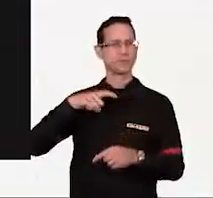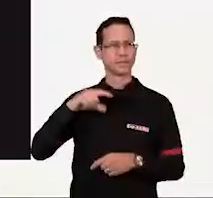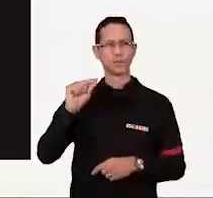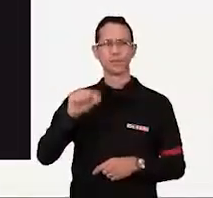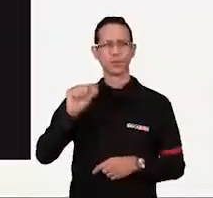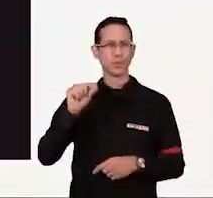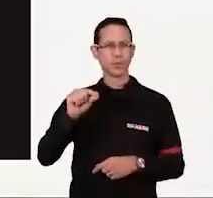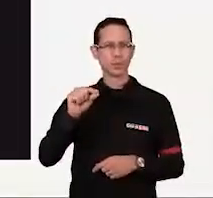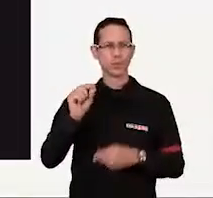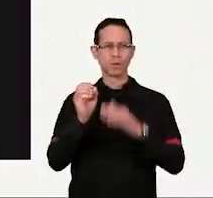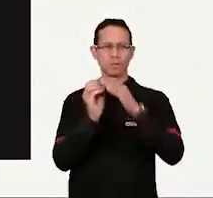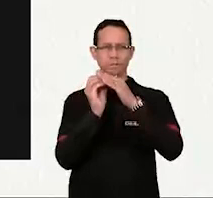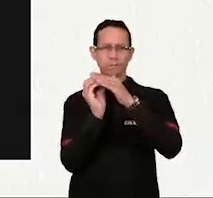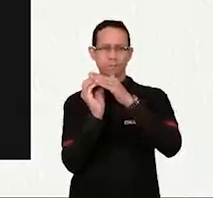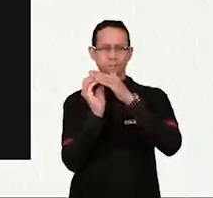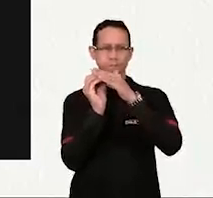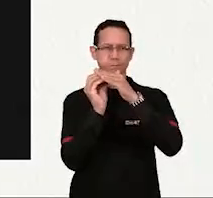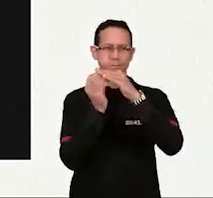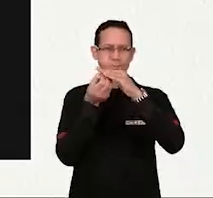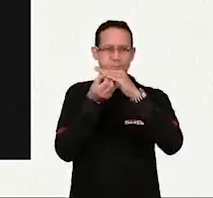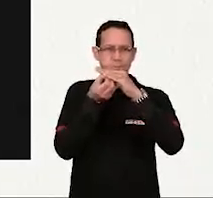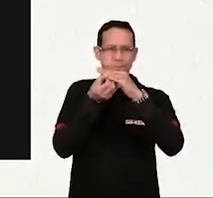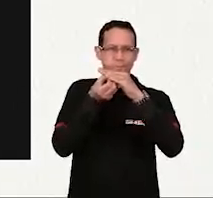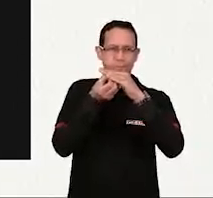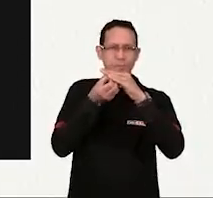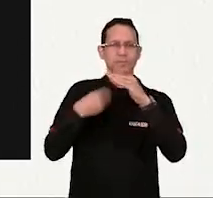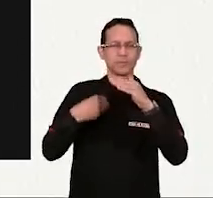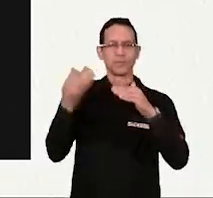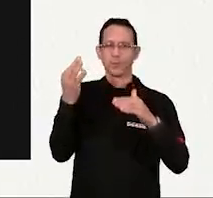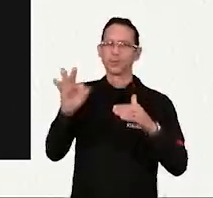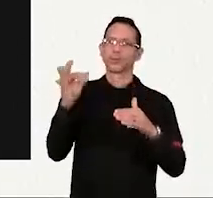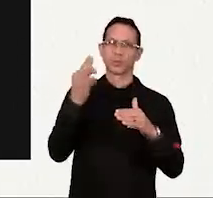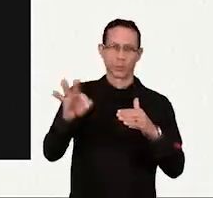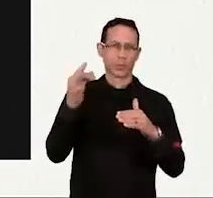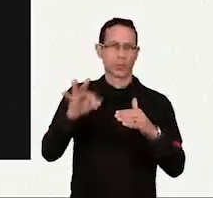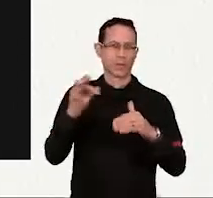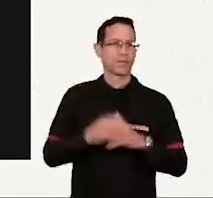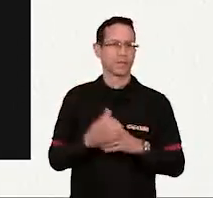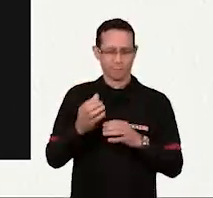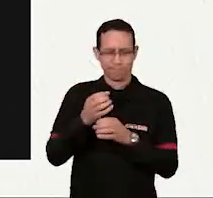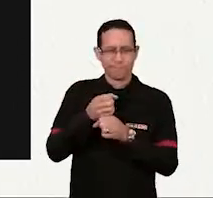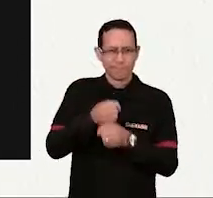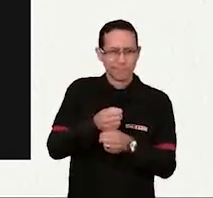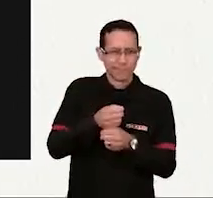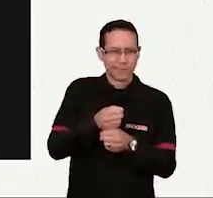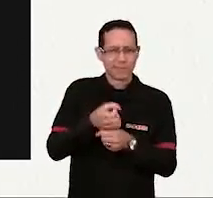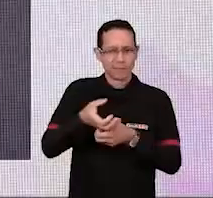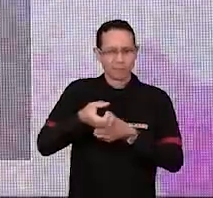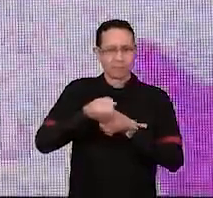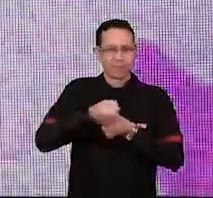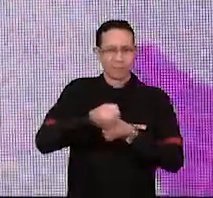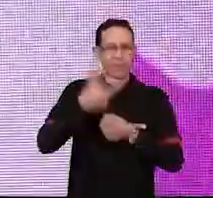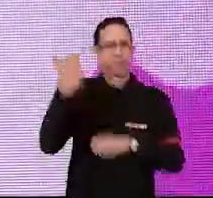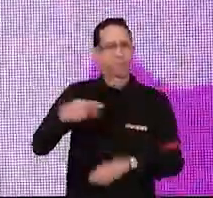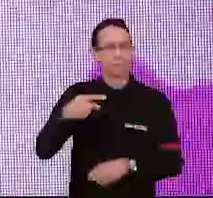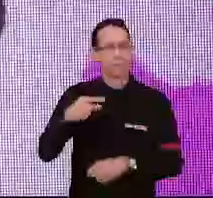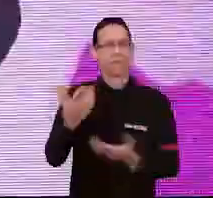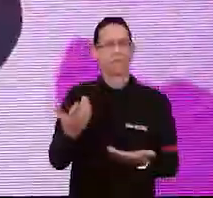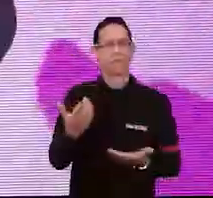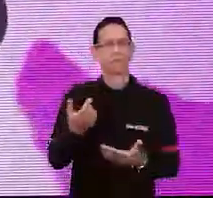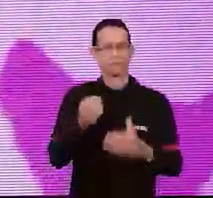uma úlcera, isso dói demais. Além dele ter a úlcera, ele tem estenose. Por que ele tem úlcera? Essa é a nossa